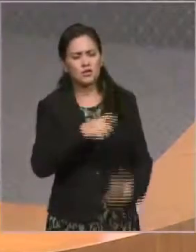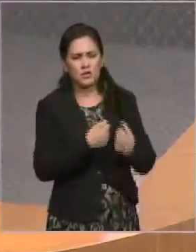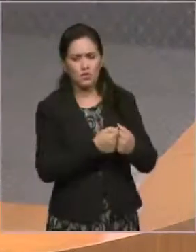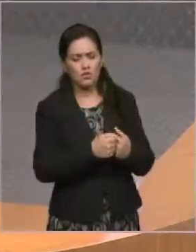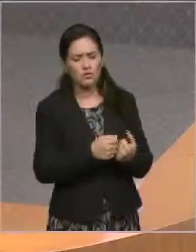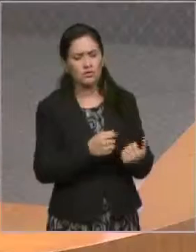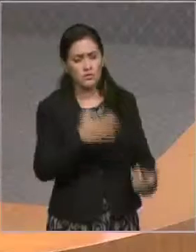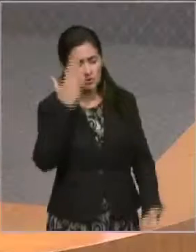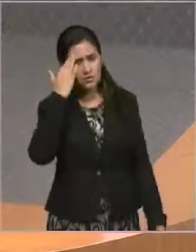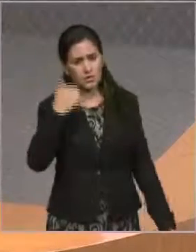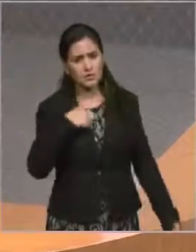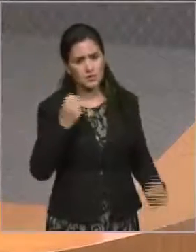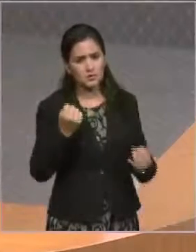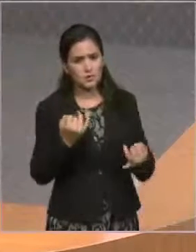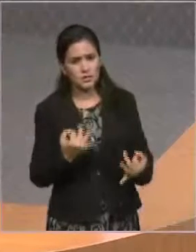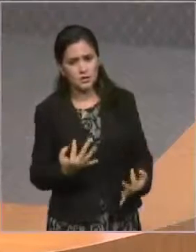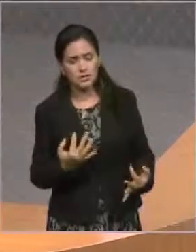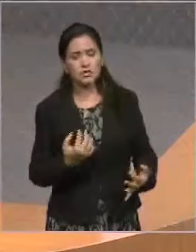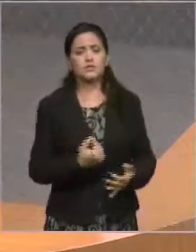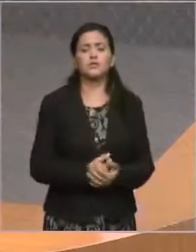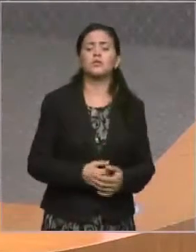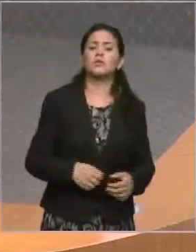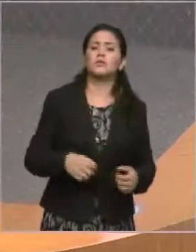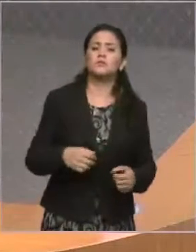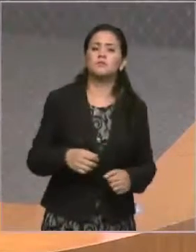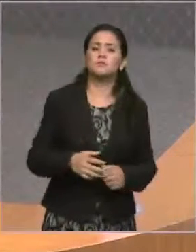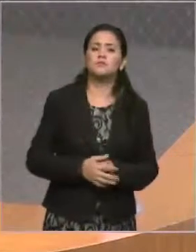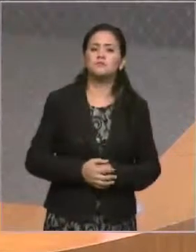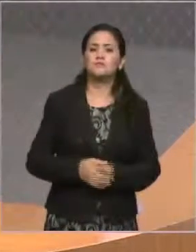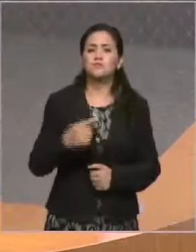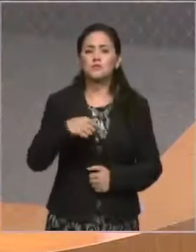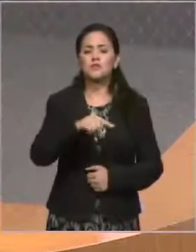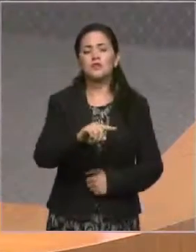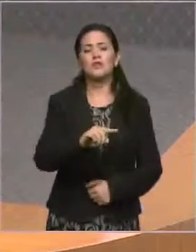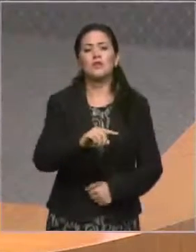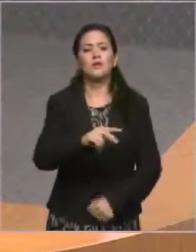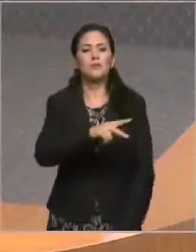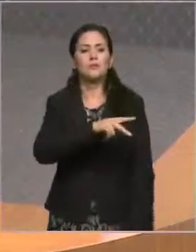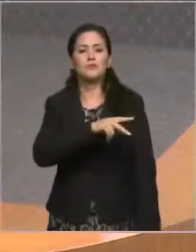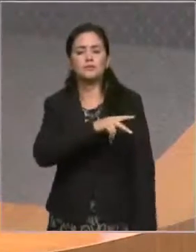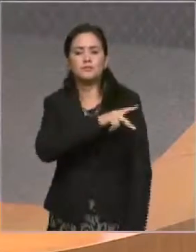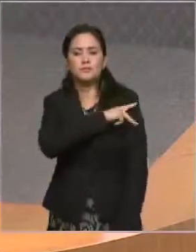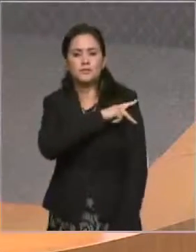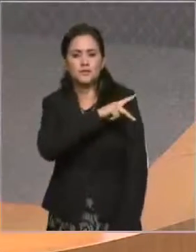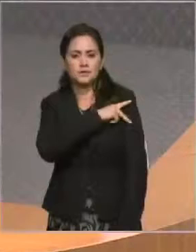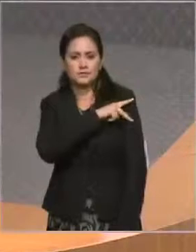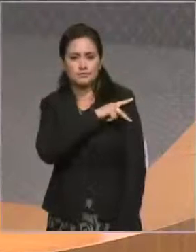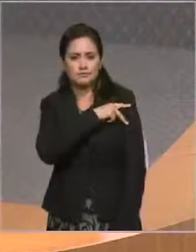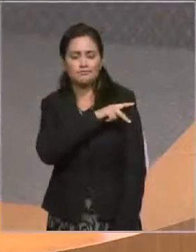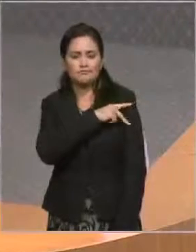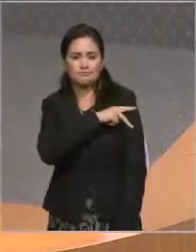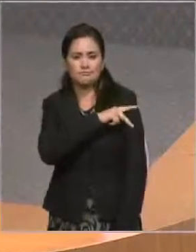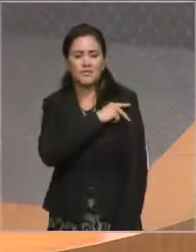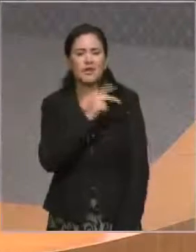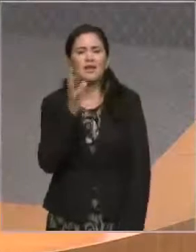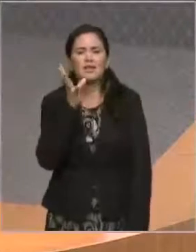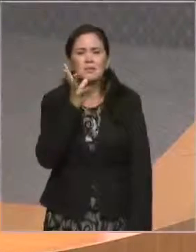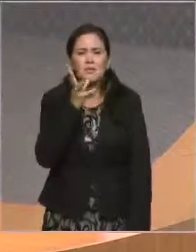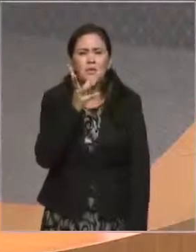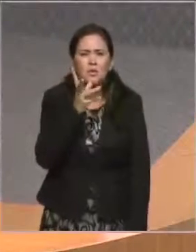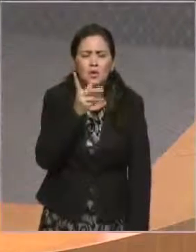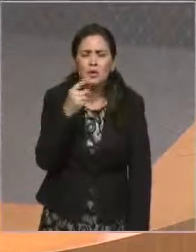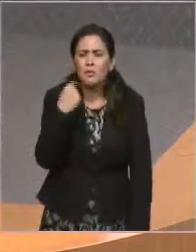E ali podia estudar e concluir meu estudo na Universidade Federal do Piauí, engenheiro civil. Gastava 1h30, 2 horas.